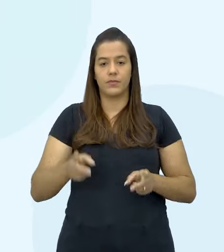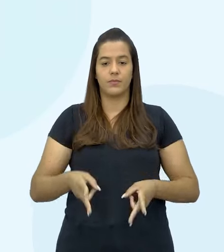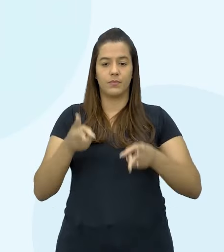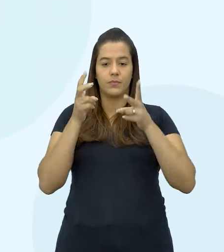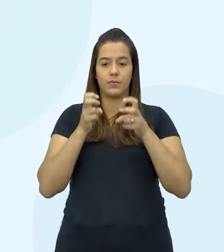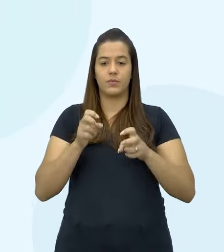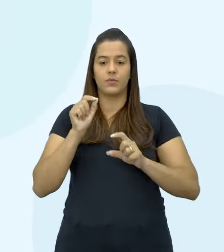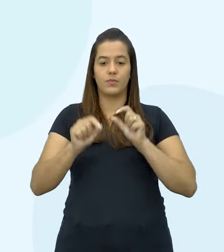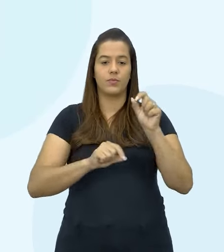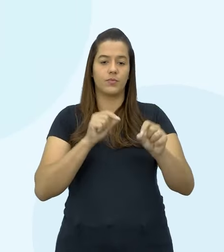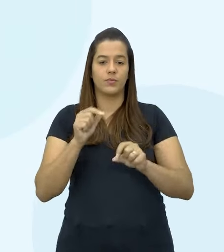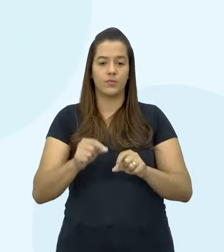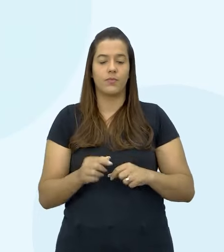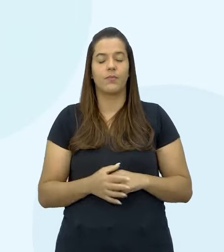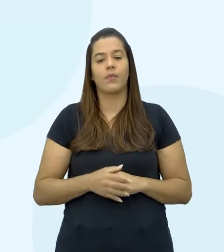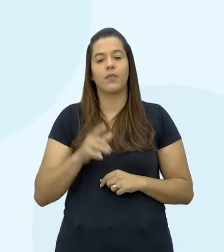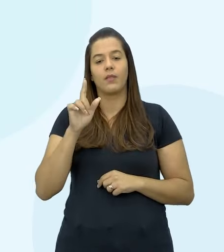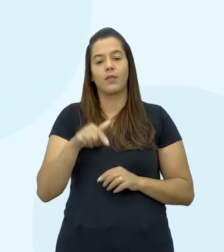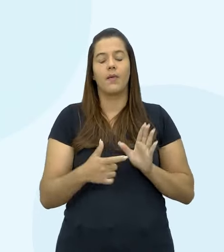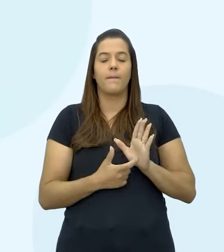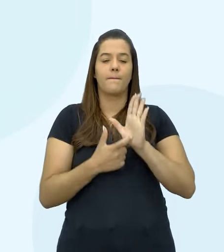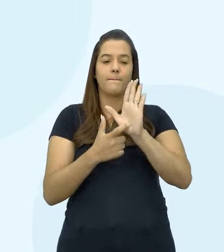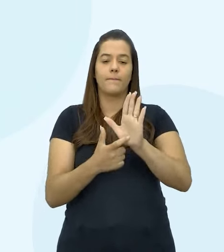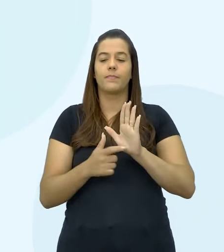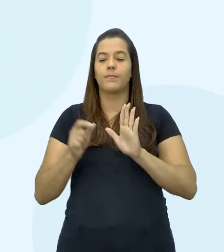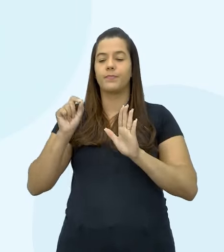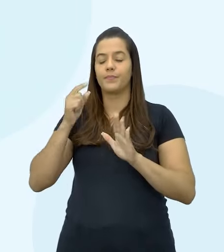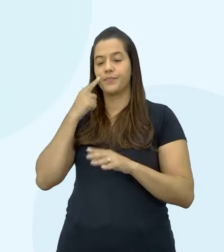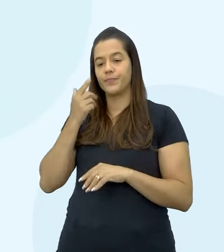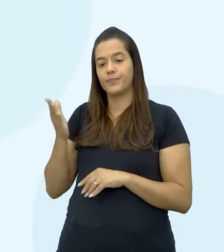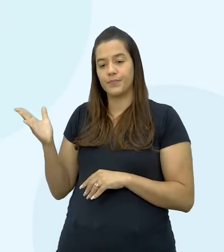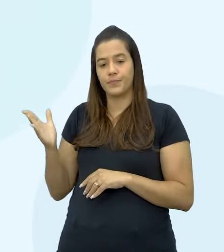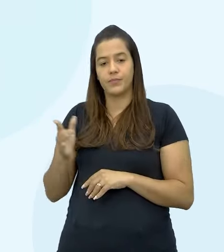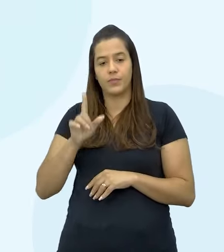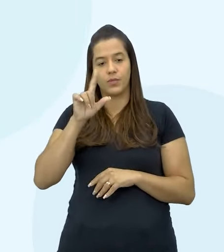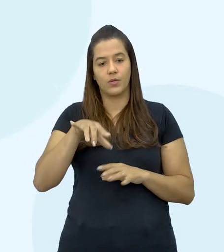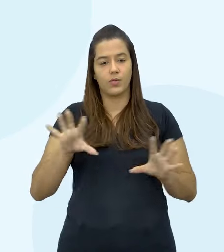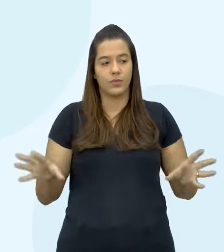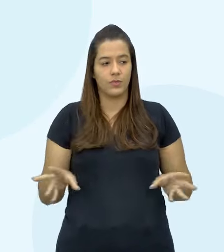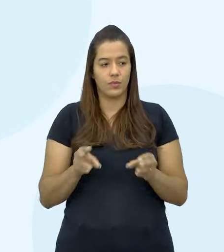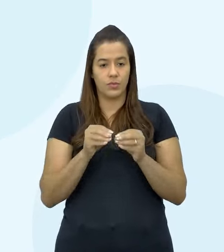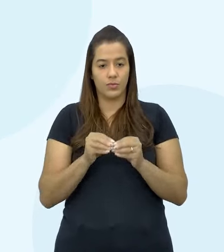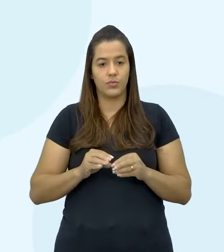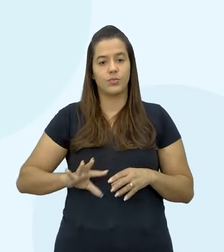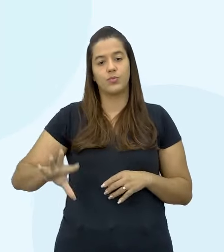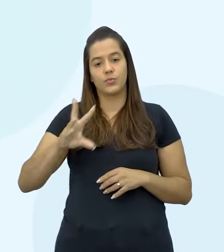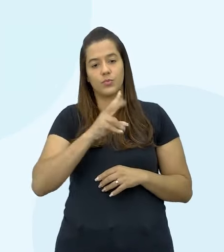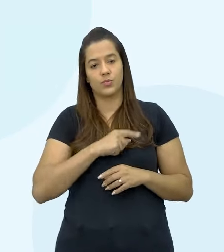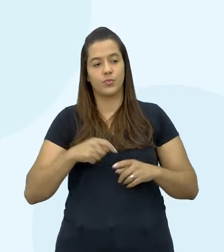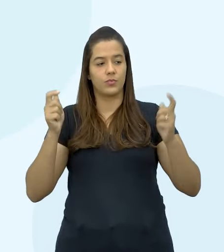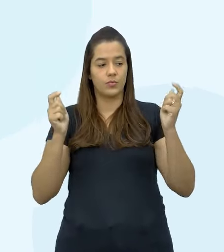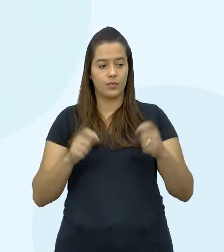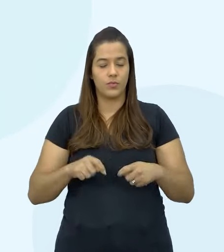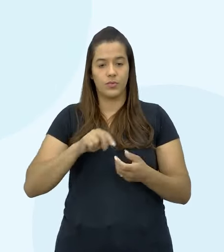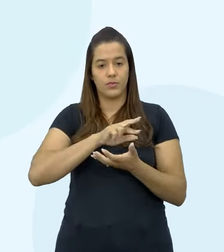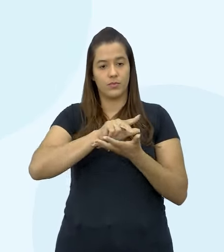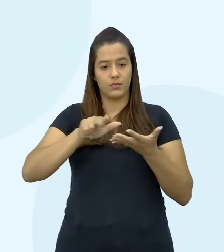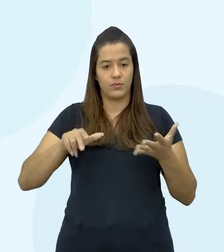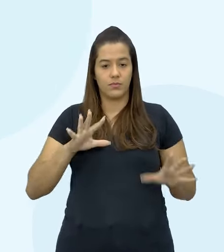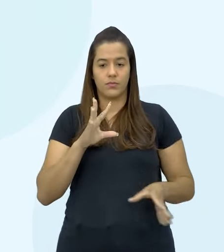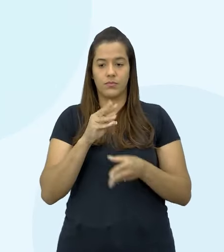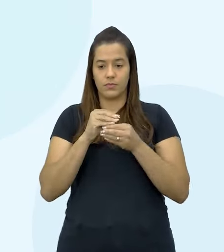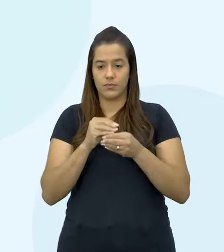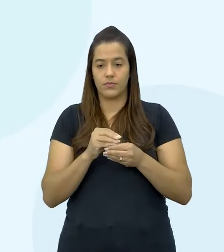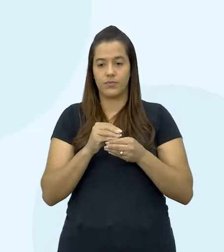quadro, o que ele é apresentado para a gente? Um resumo das práticas de todos os